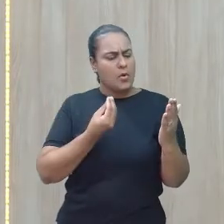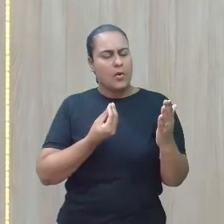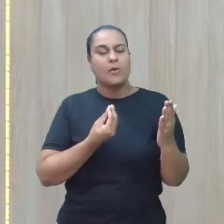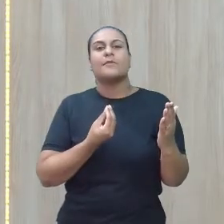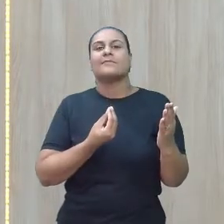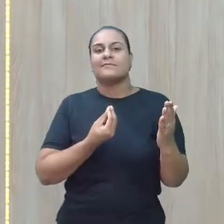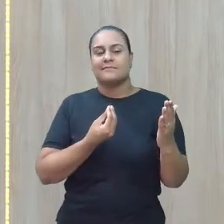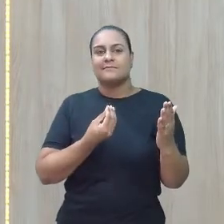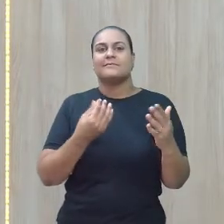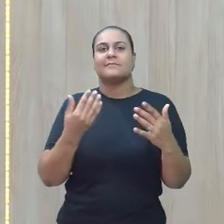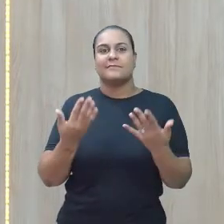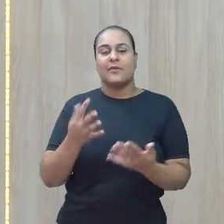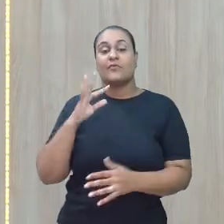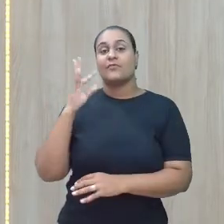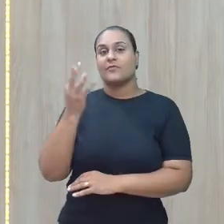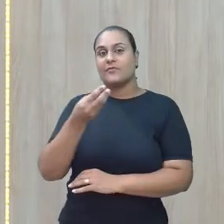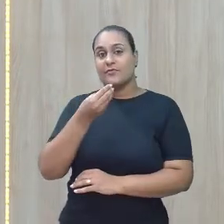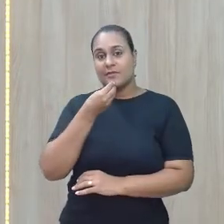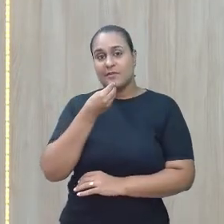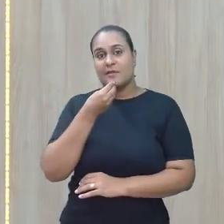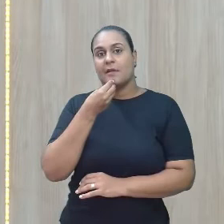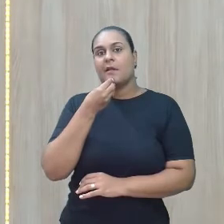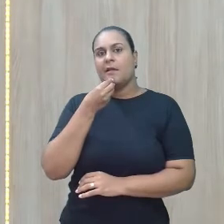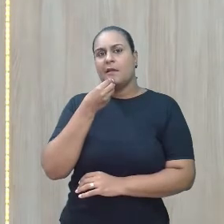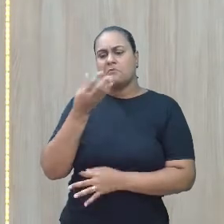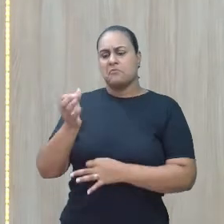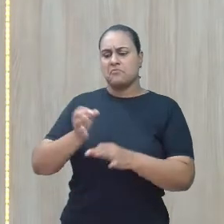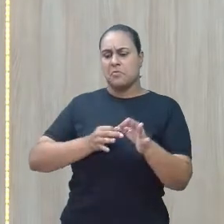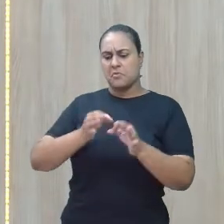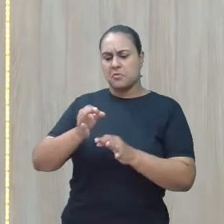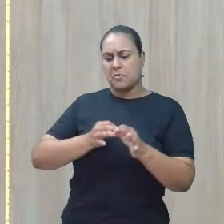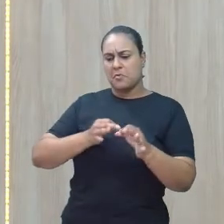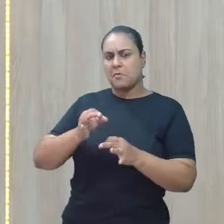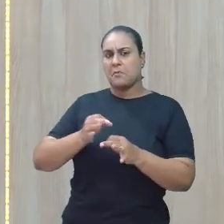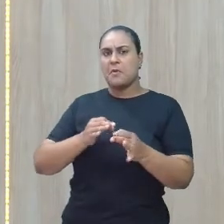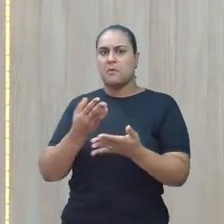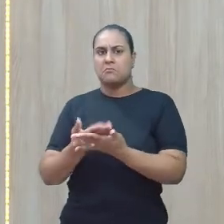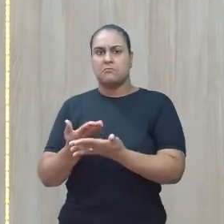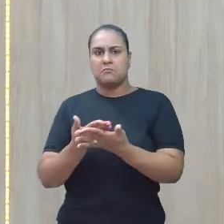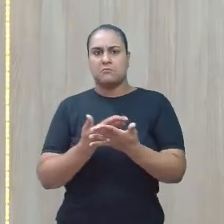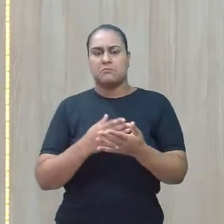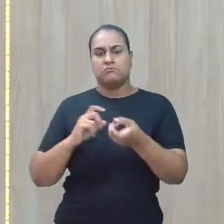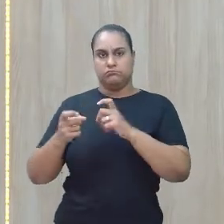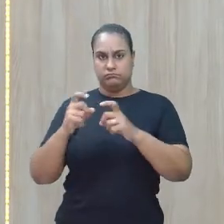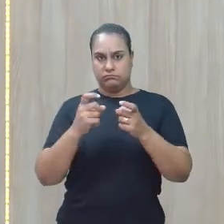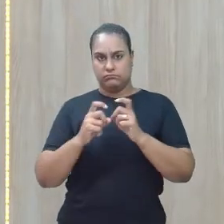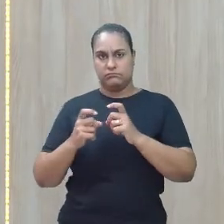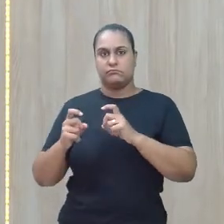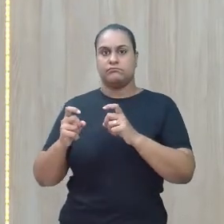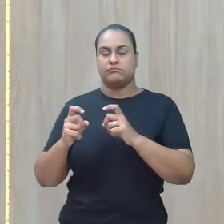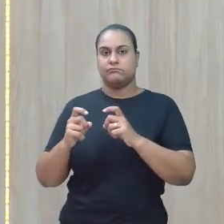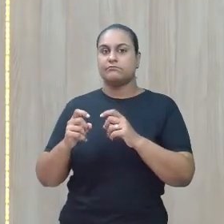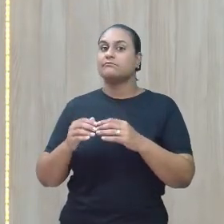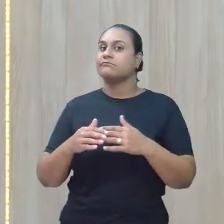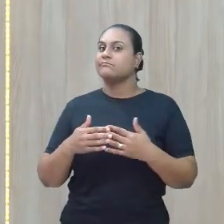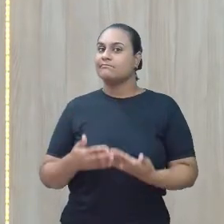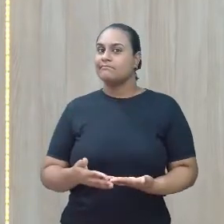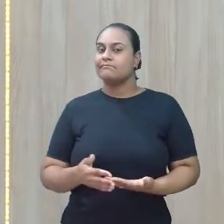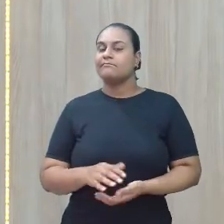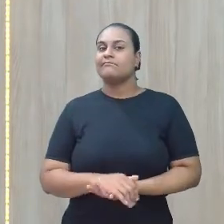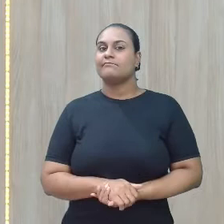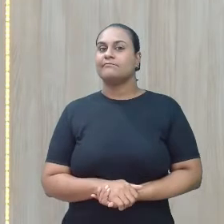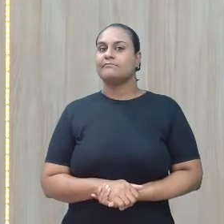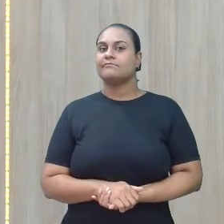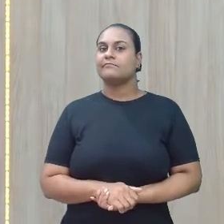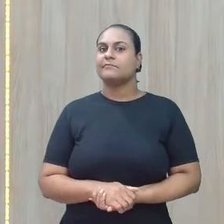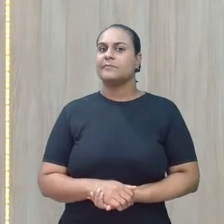acaba fazendo com que aquele conhecimento seja bem elaborado, trabalhado, estudado, discutido bastante. Por outro lado, a gente